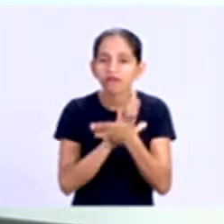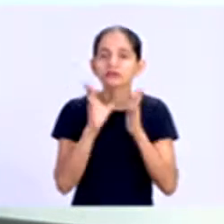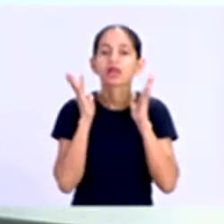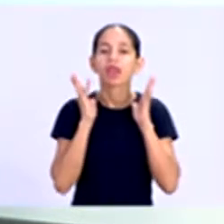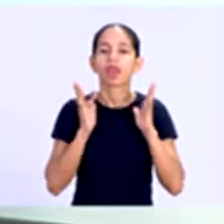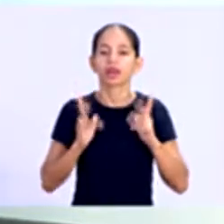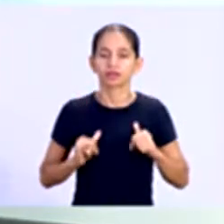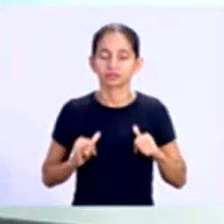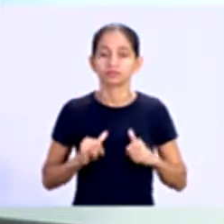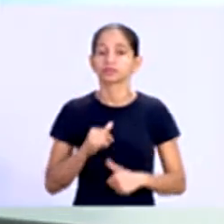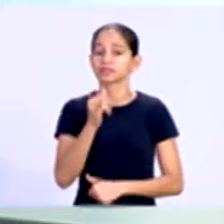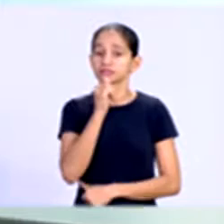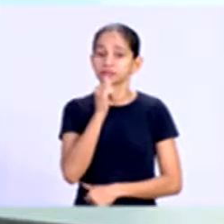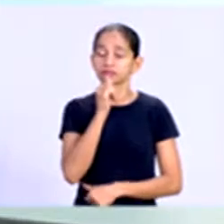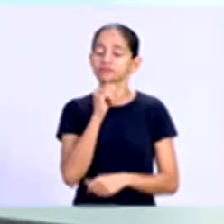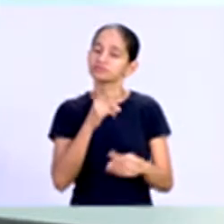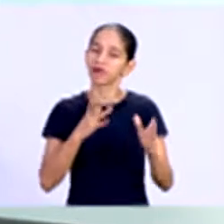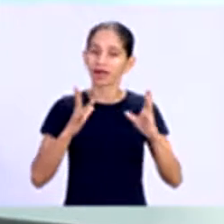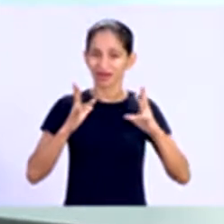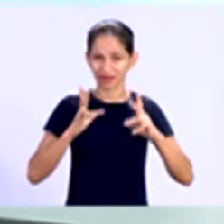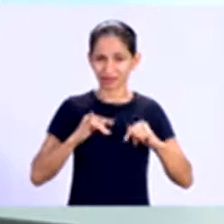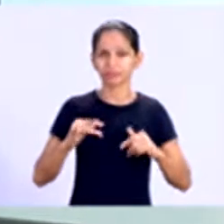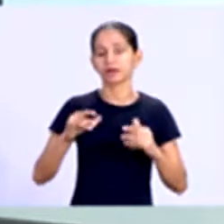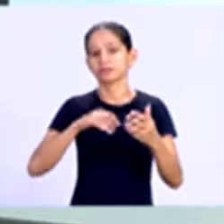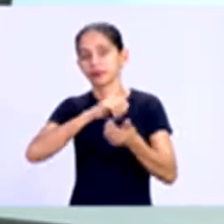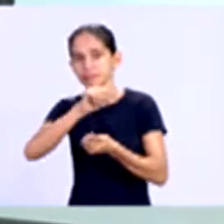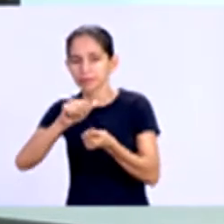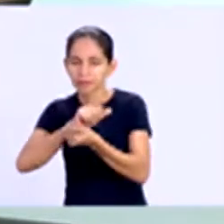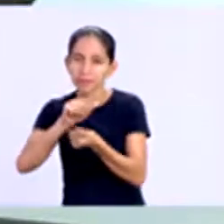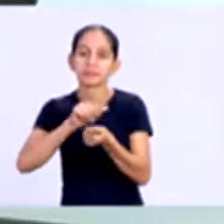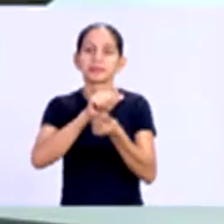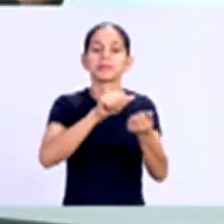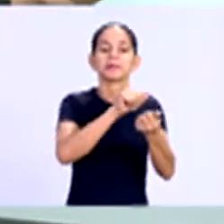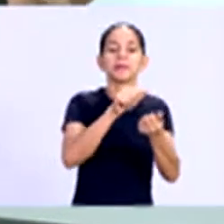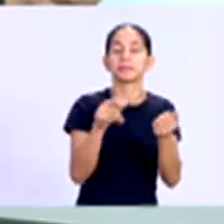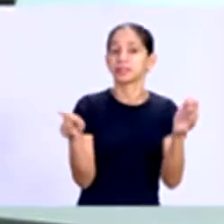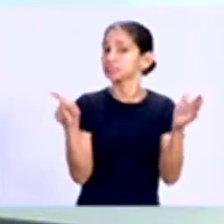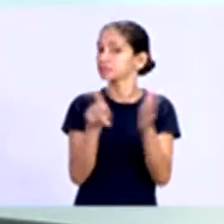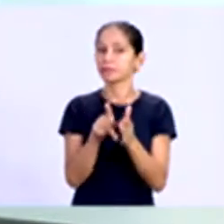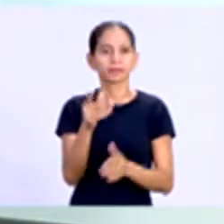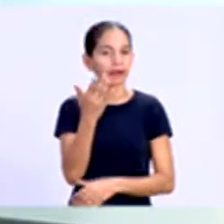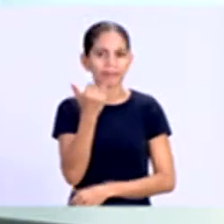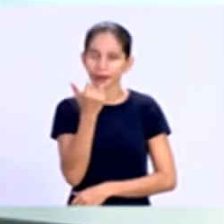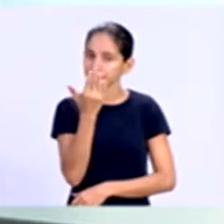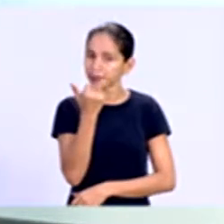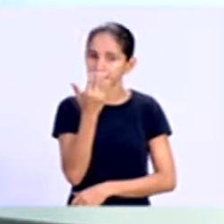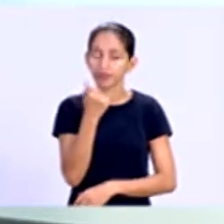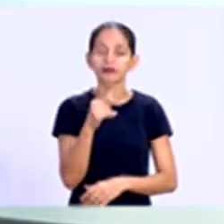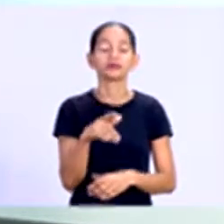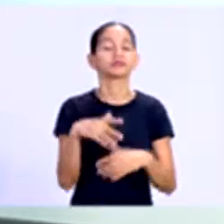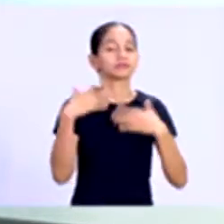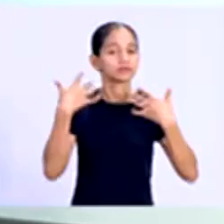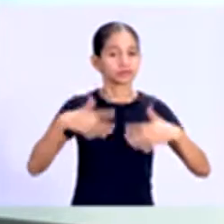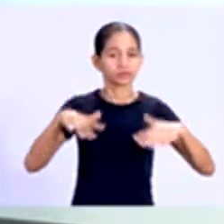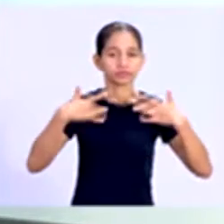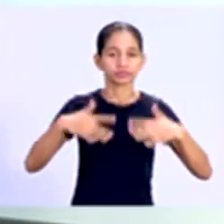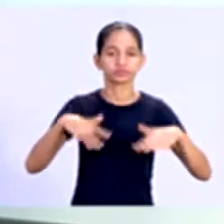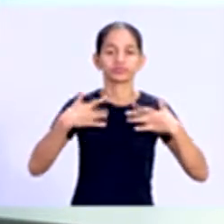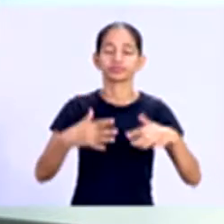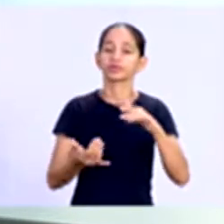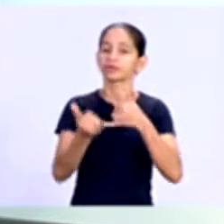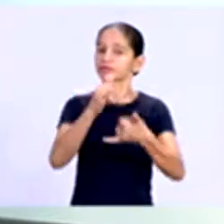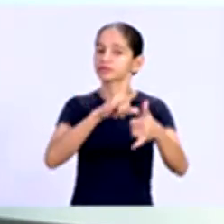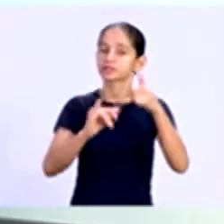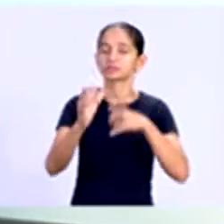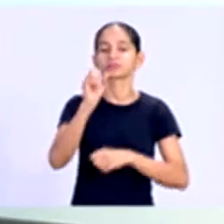na UPR higieniza o alimento com uma água sanitária que não é própria para isso, está levando um risco químico à saúde